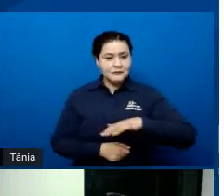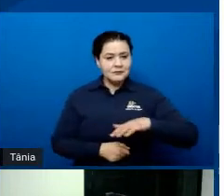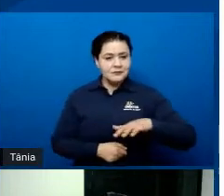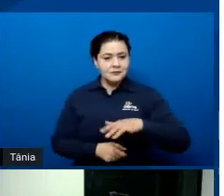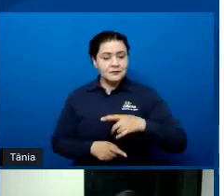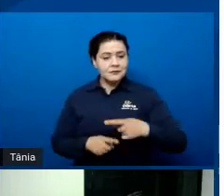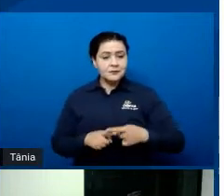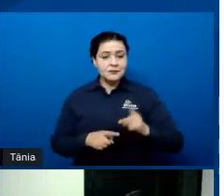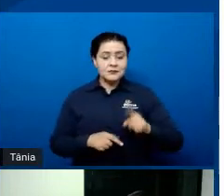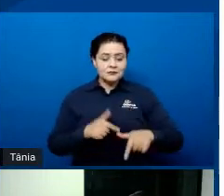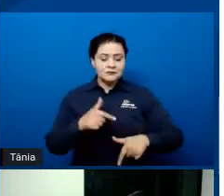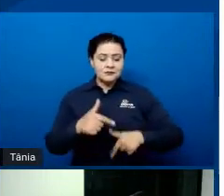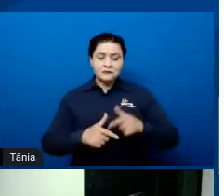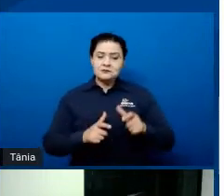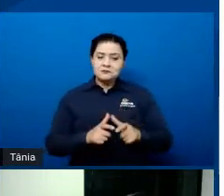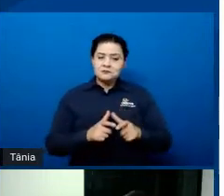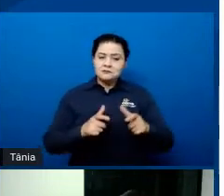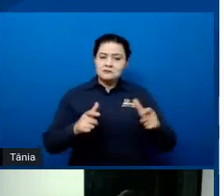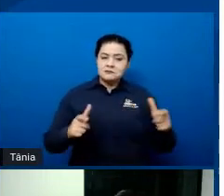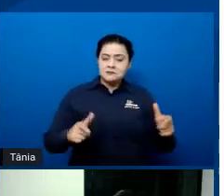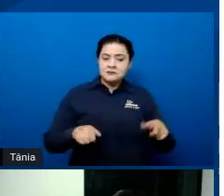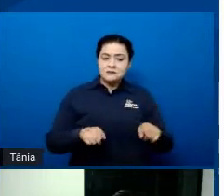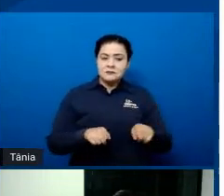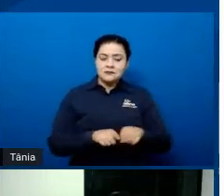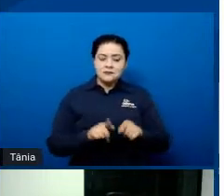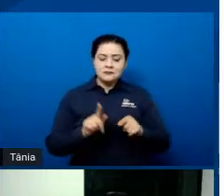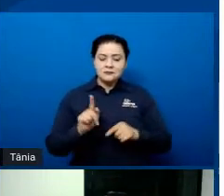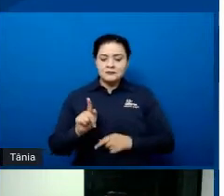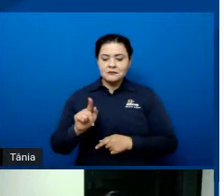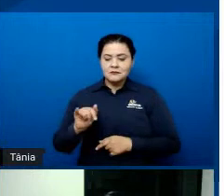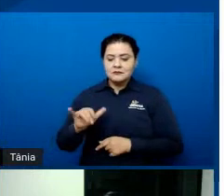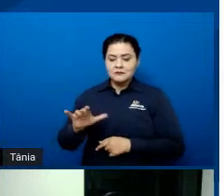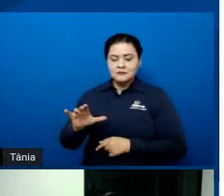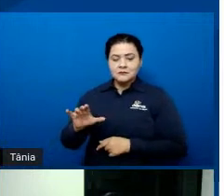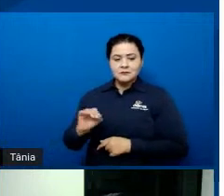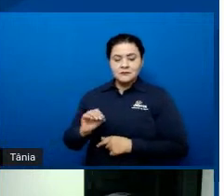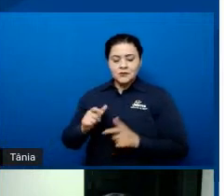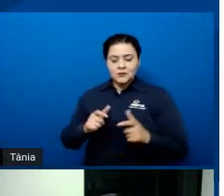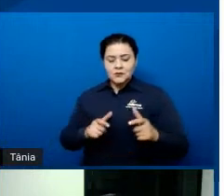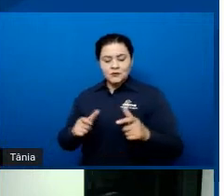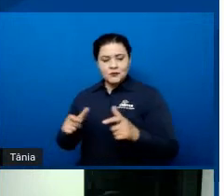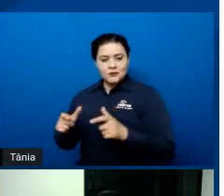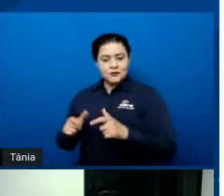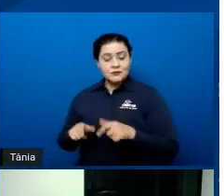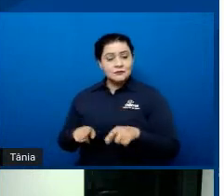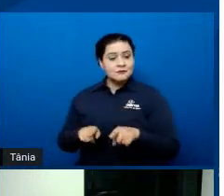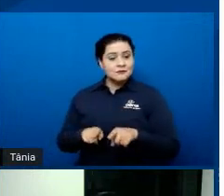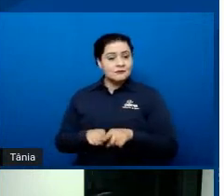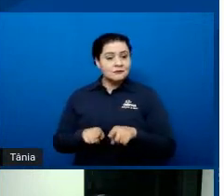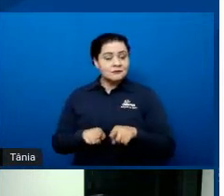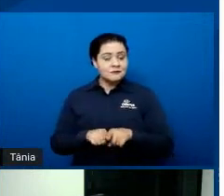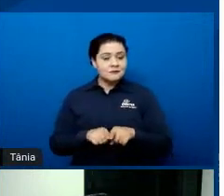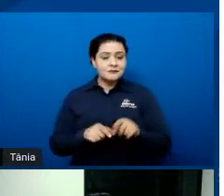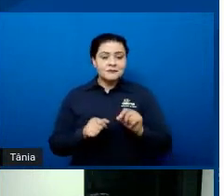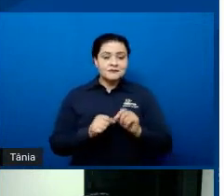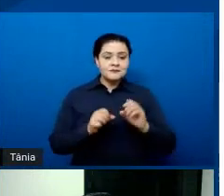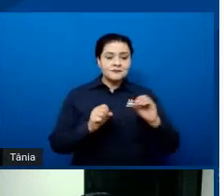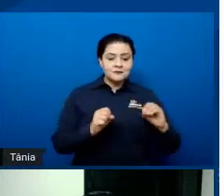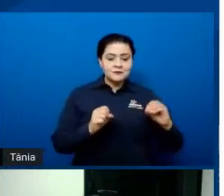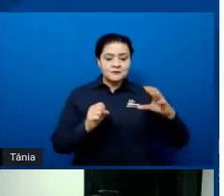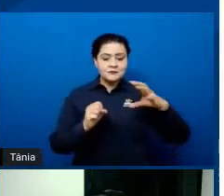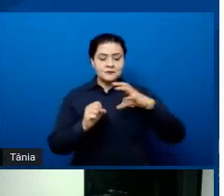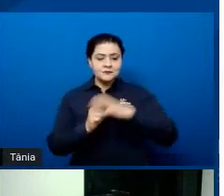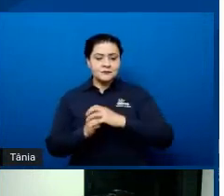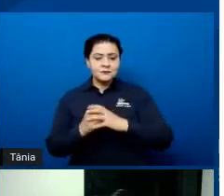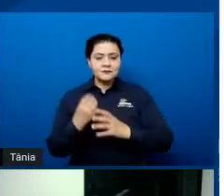daquilo já era um trabalho maior por geolocalização, né? E ciência de dados por geolocalização, que materializava o Pokémon ali 3D naquele